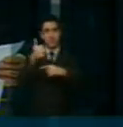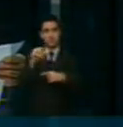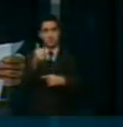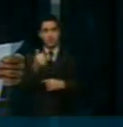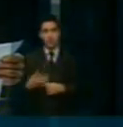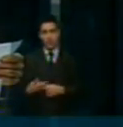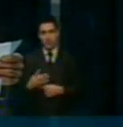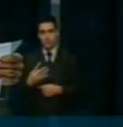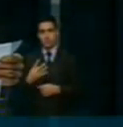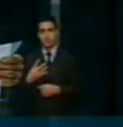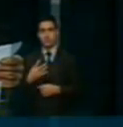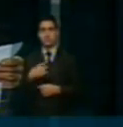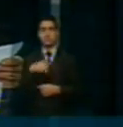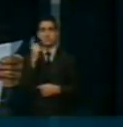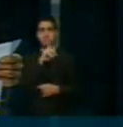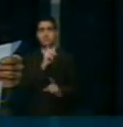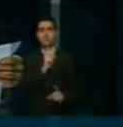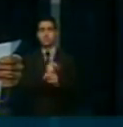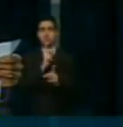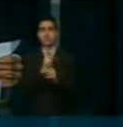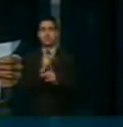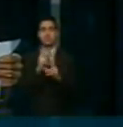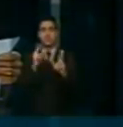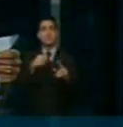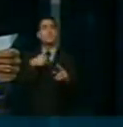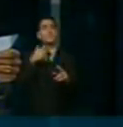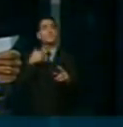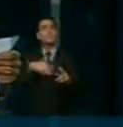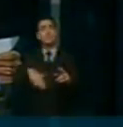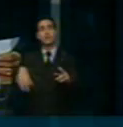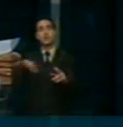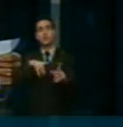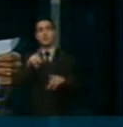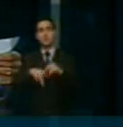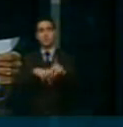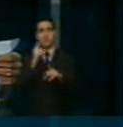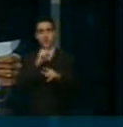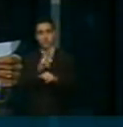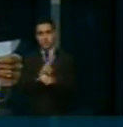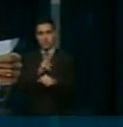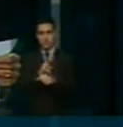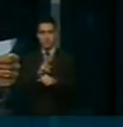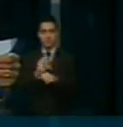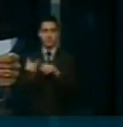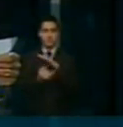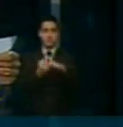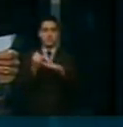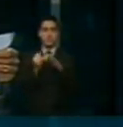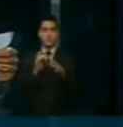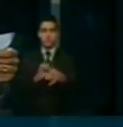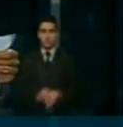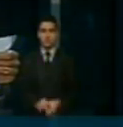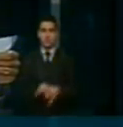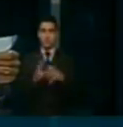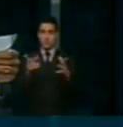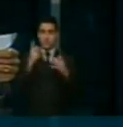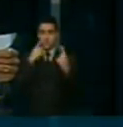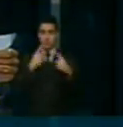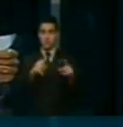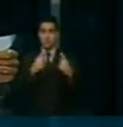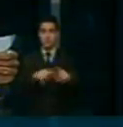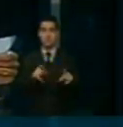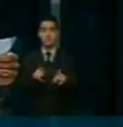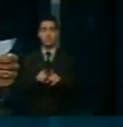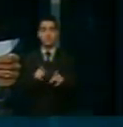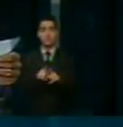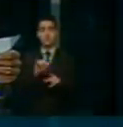1964, identificados com os anseios nacionais de preservação das instituições democráticas, ameaçados pela